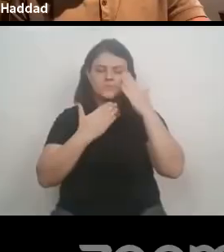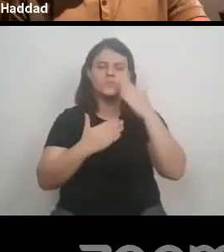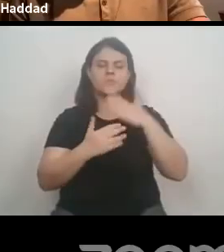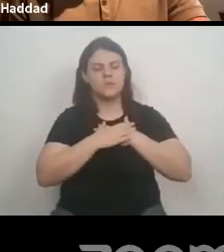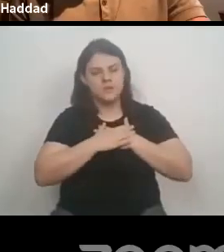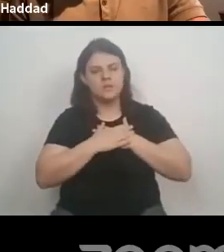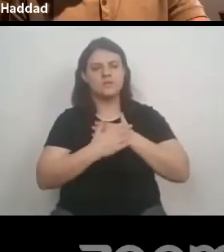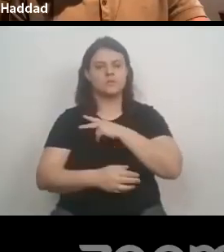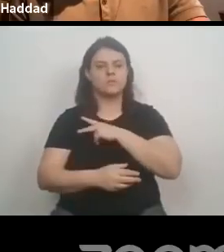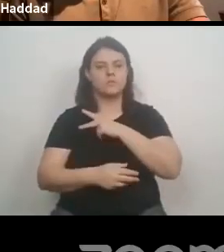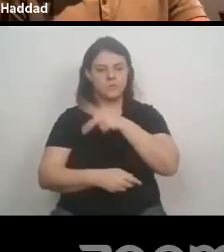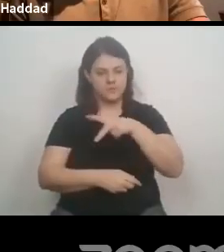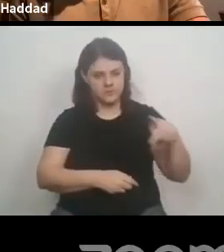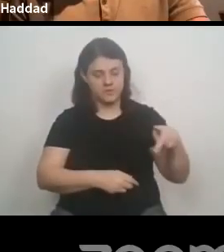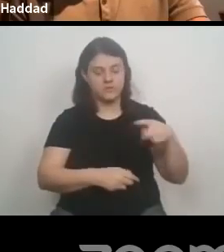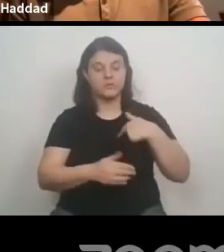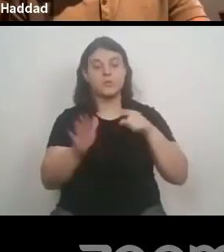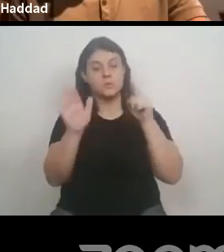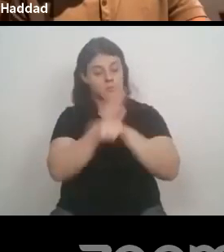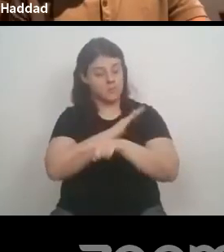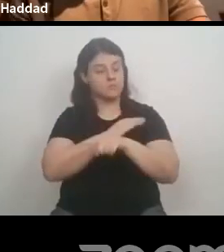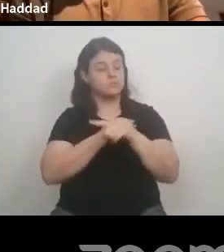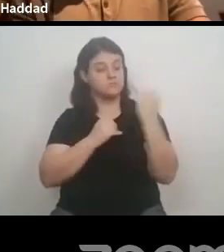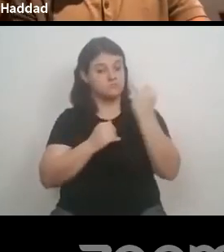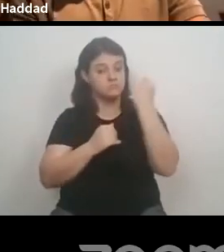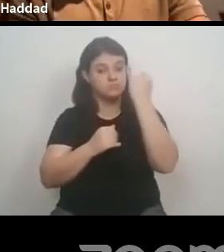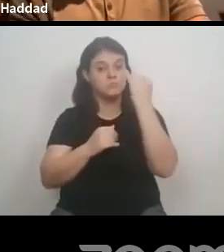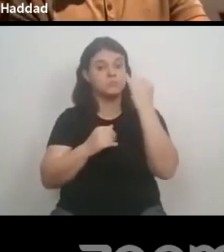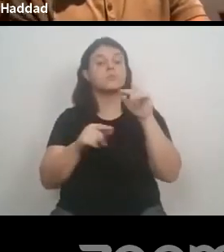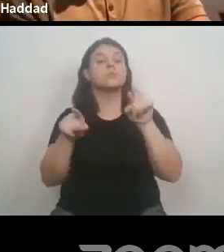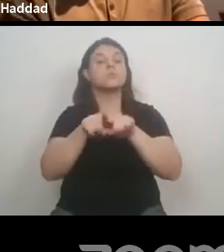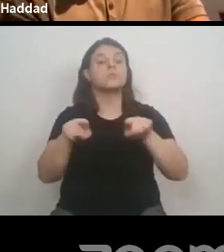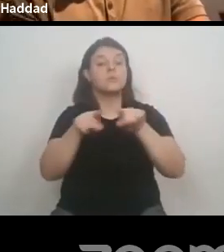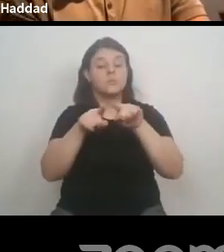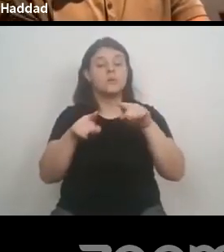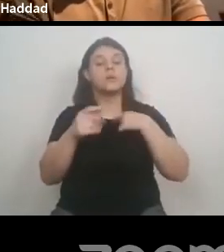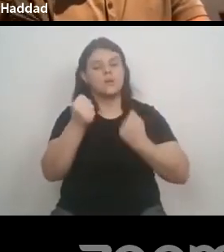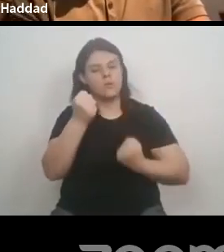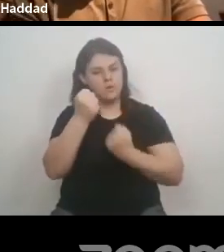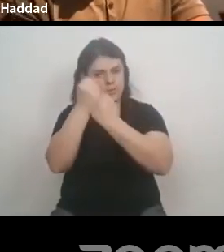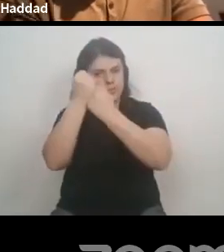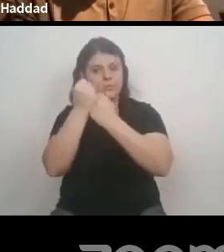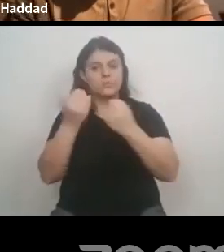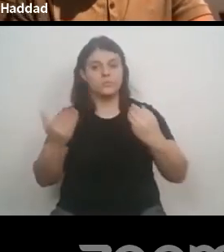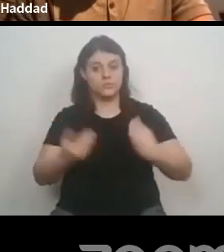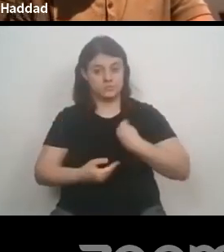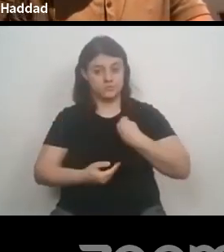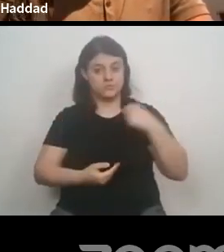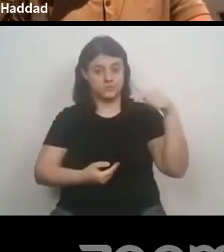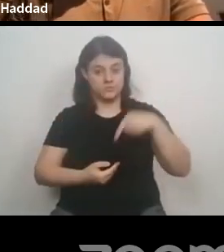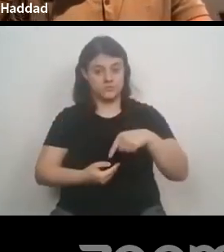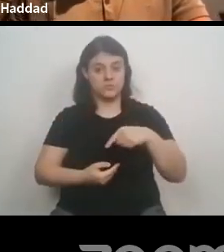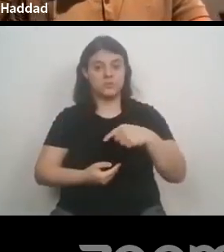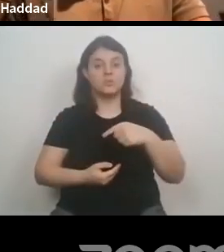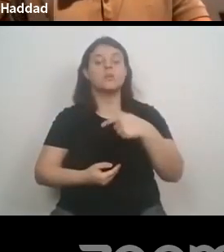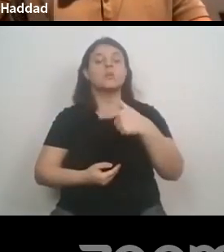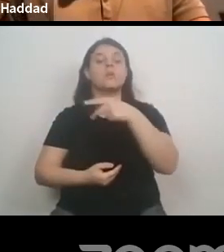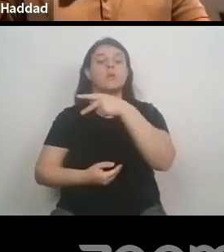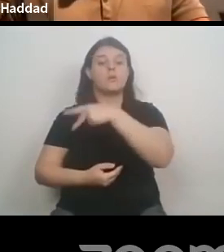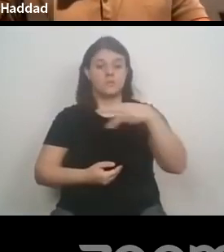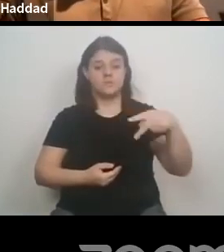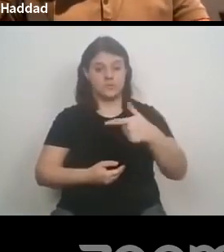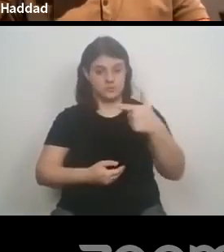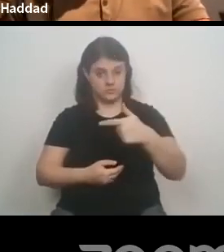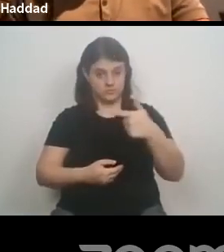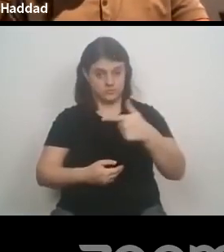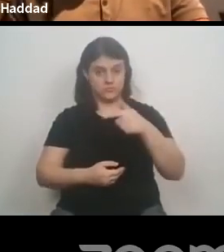Obrigado, querido presidente. É uma pergunta realmente muito relevante. Registrar também o apoio e a presença do vice-presidente da Ordem dos Advogados do Brasil, Seção São